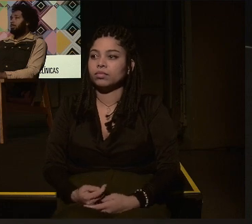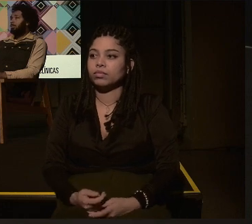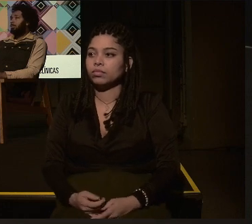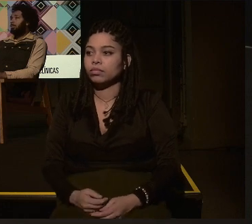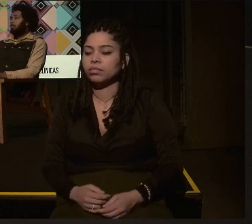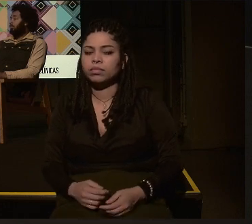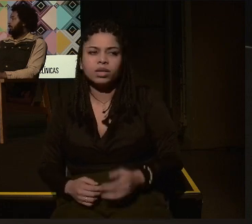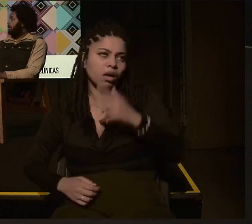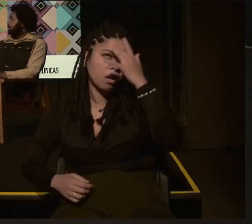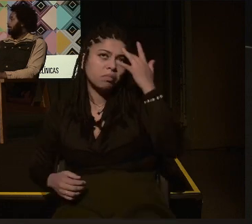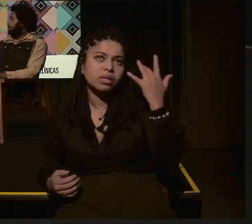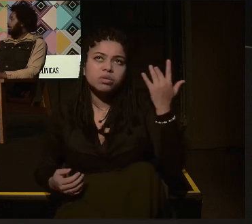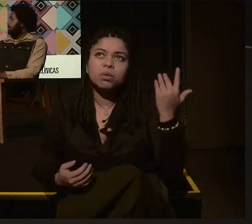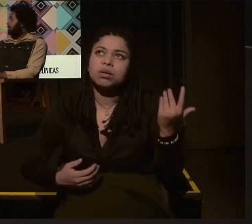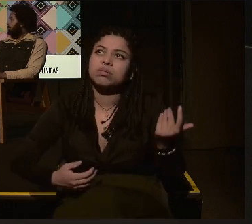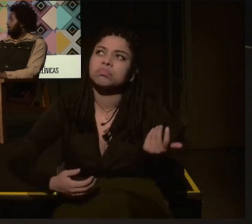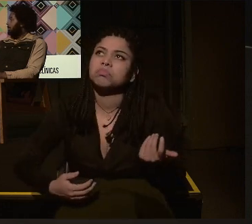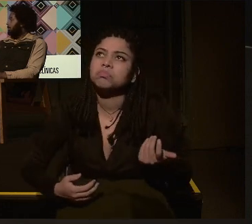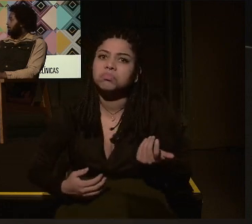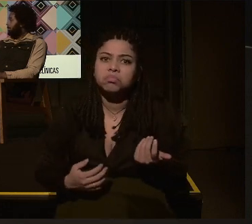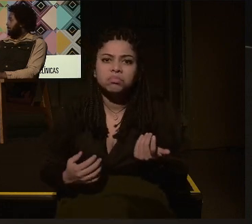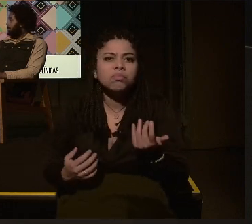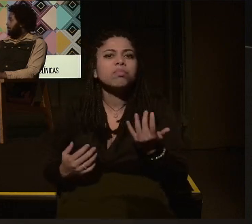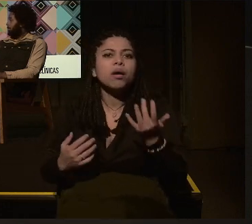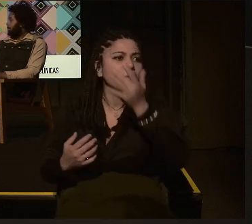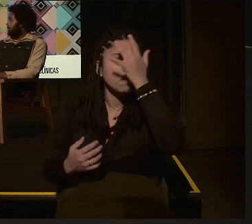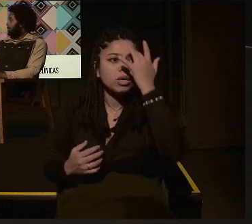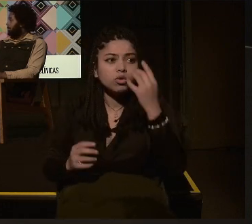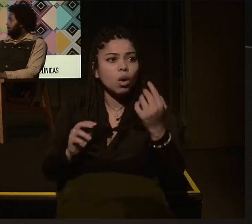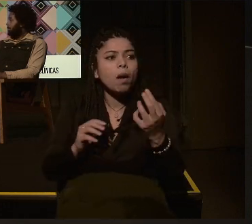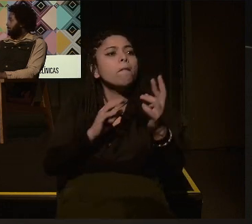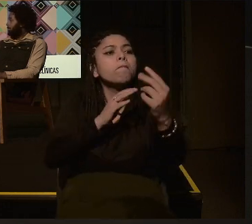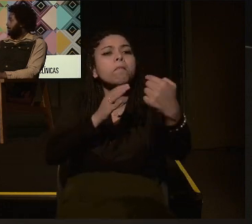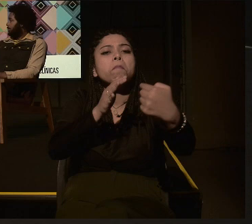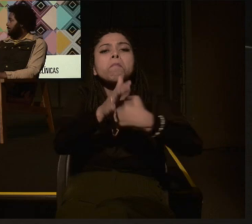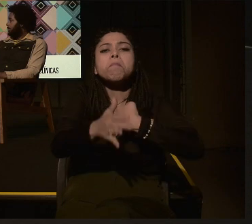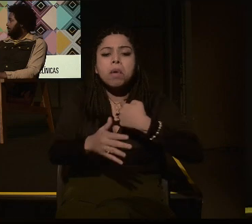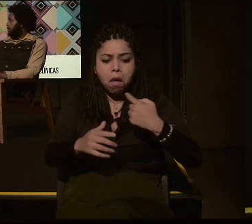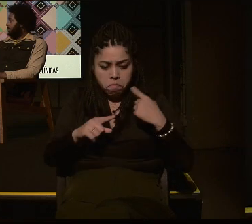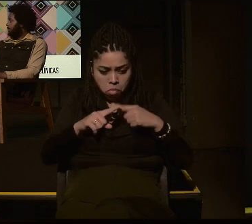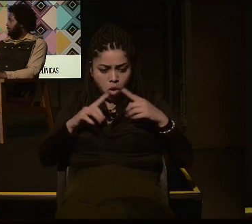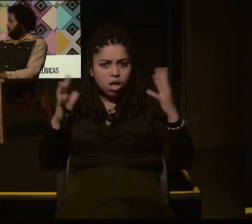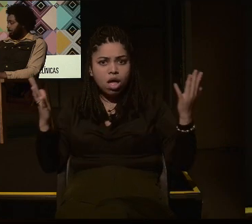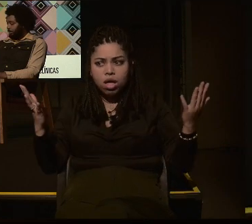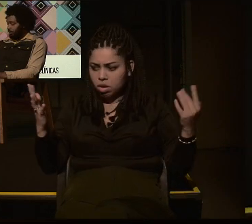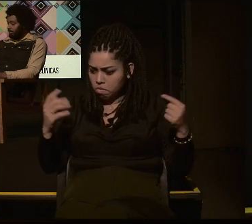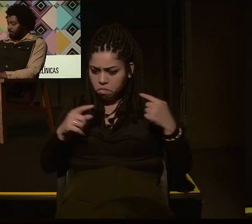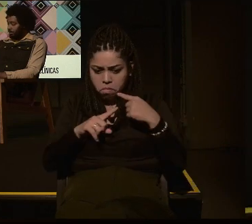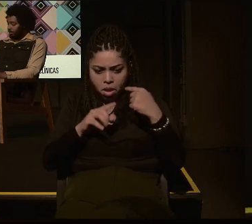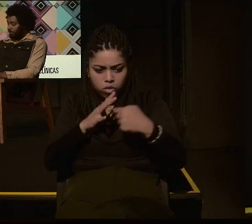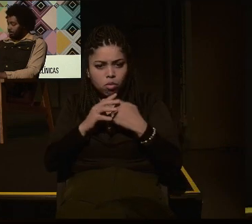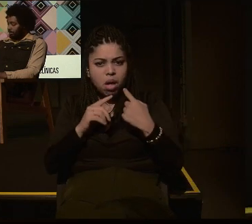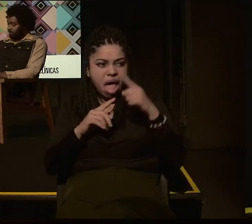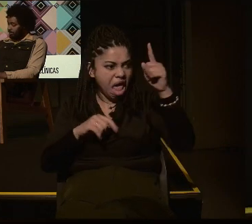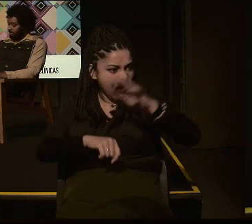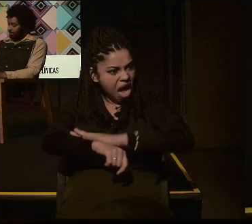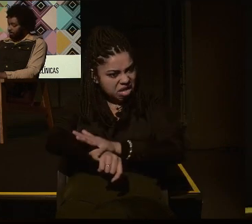as pessoas vão falar, por que essa pergunta? Isso é racismo. Não.